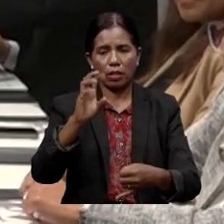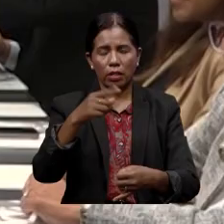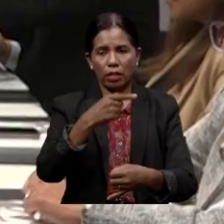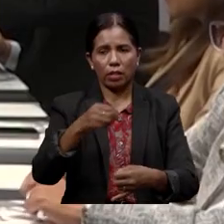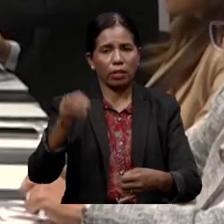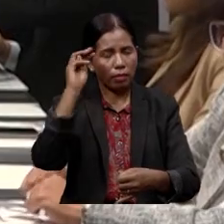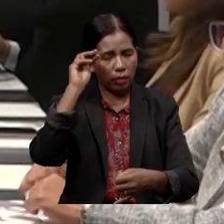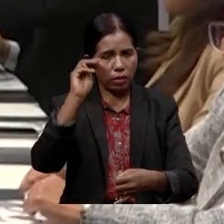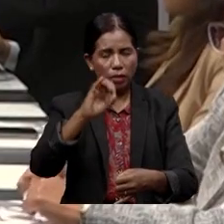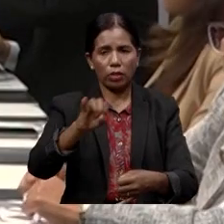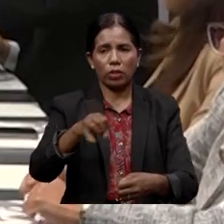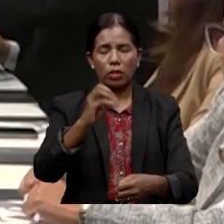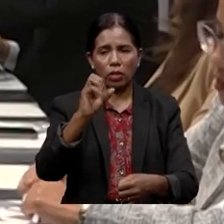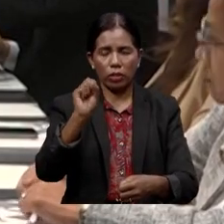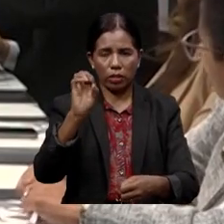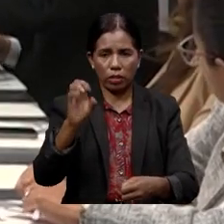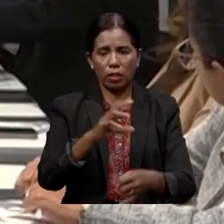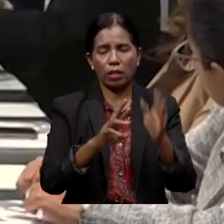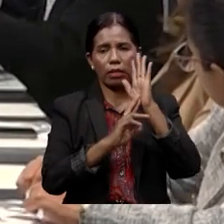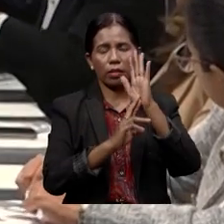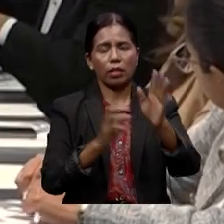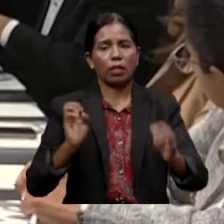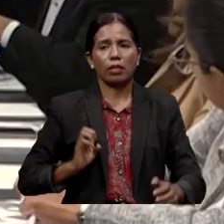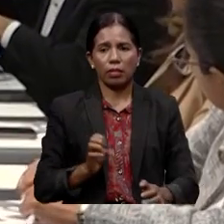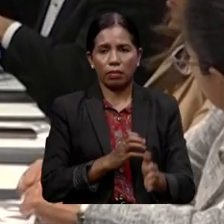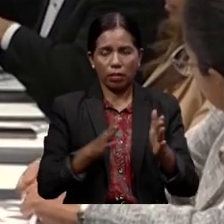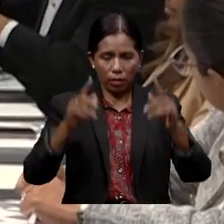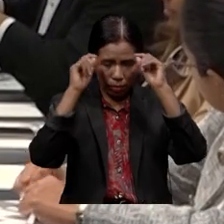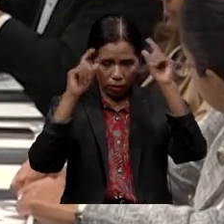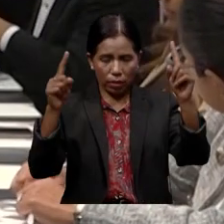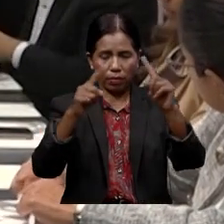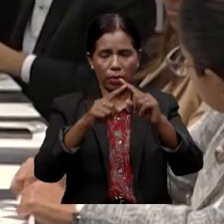Ensino Superior, Zé Honório da Costa, representante embaixadora Timor-Leste